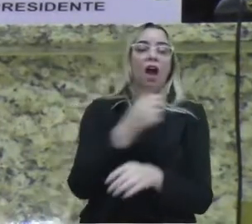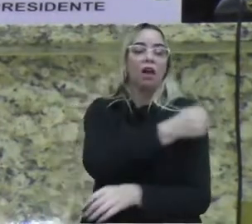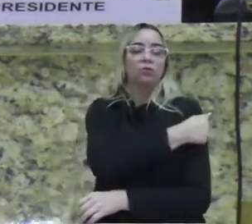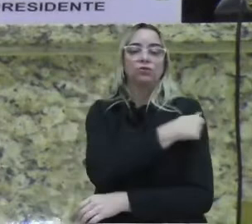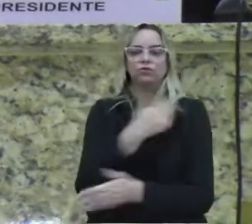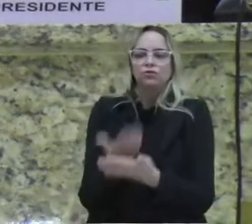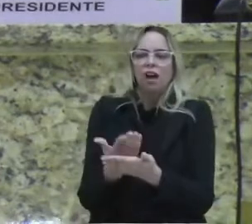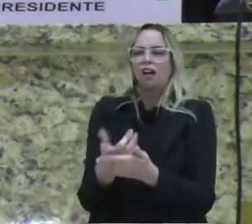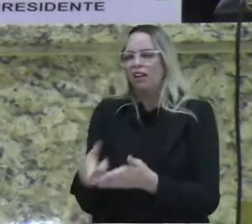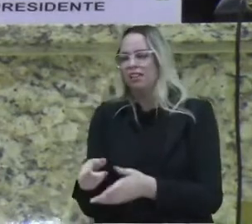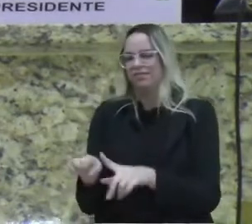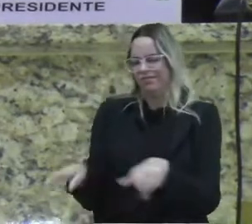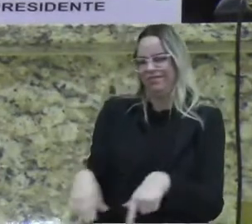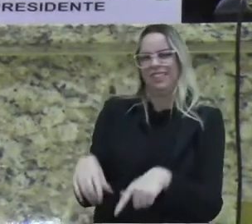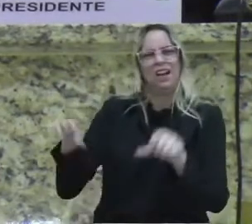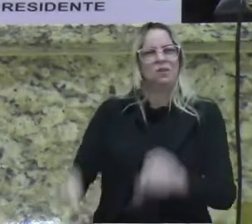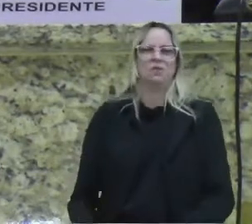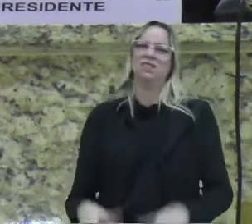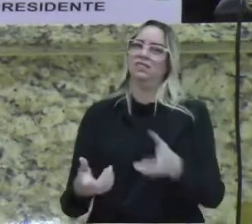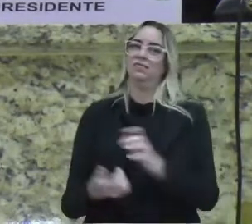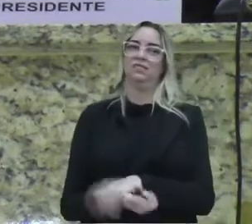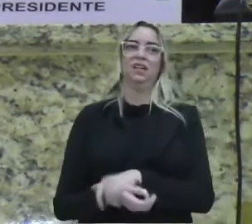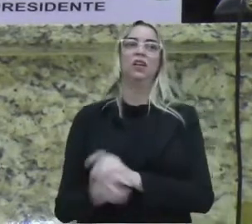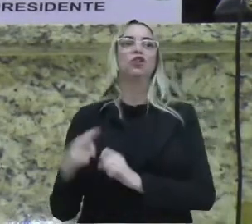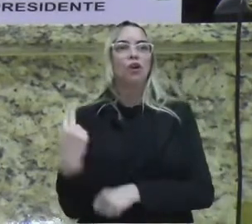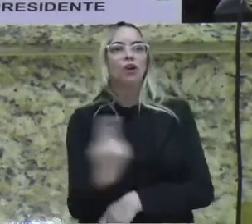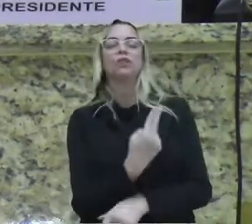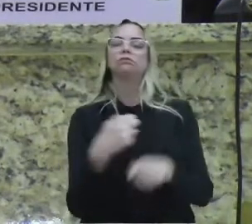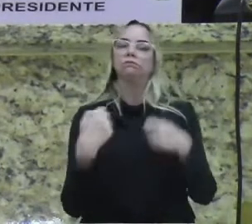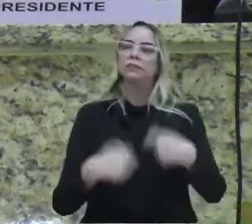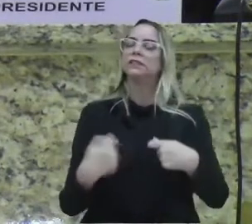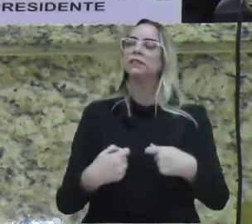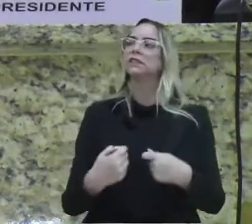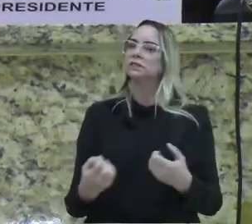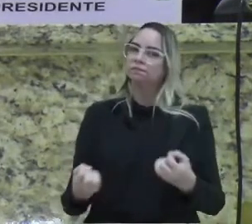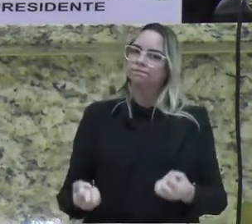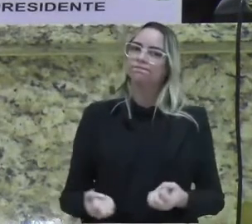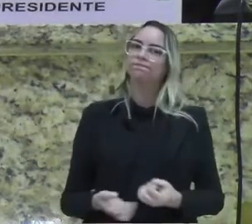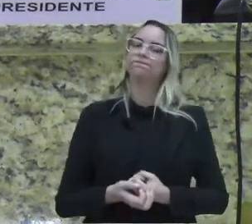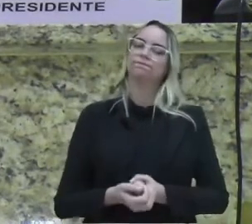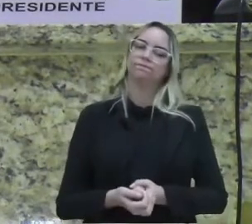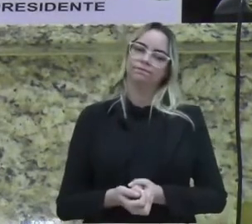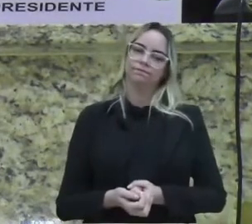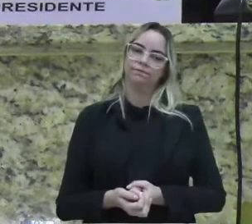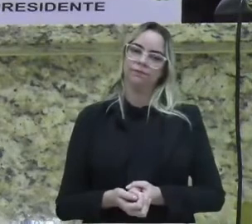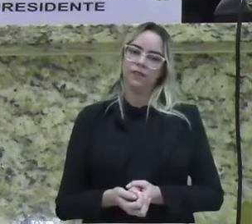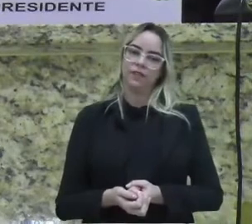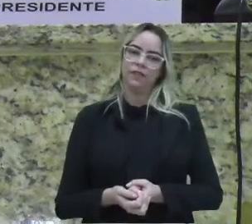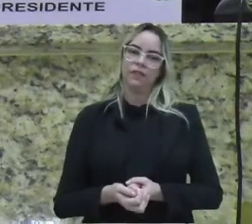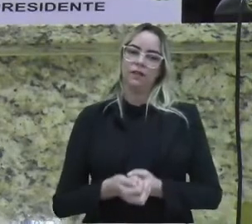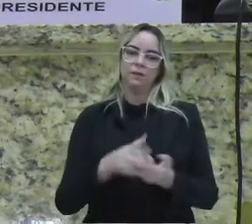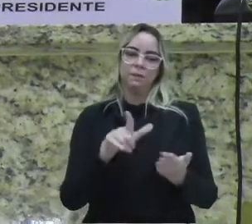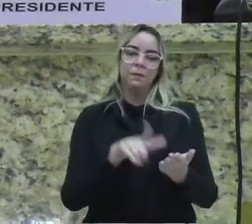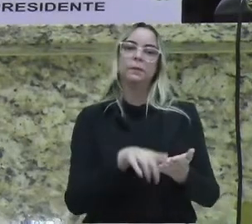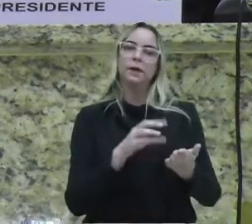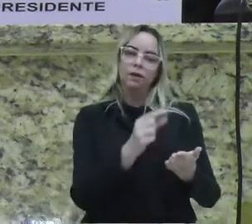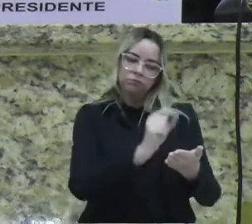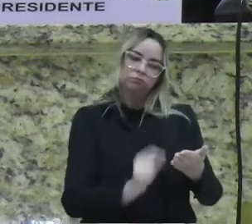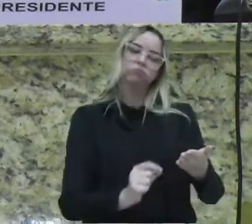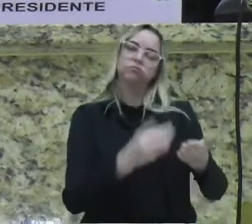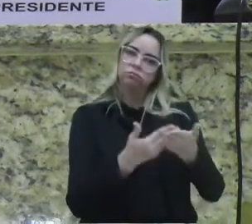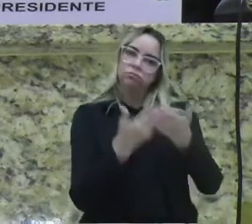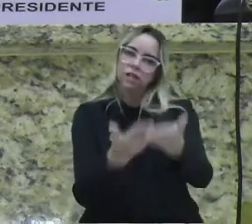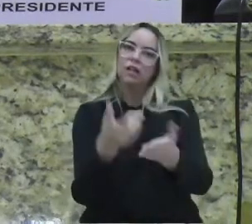ambiente daquele, e a gente tinha que oferecer, né, a gente ofereceu uma matrícula ao estudante, então a gente precisa dar condições